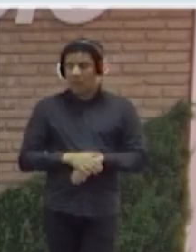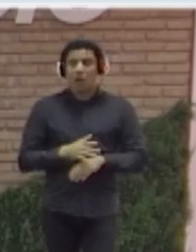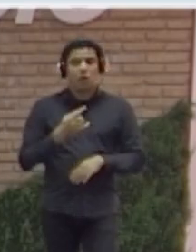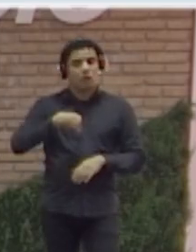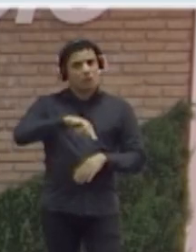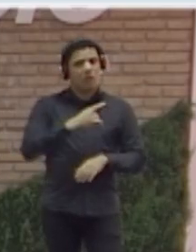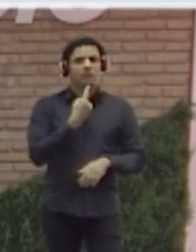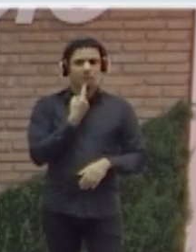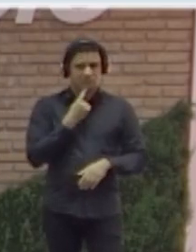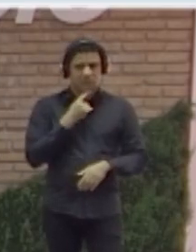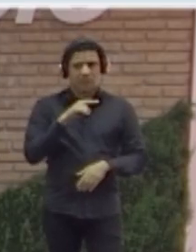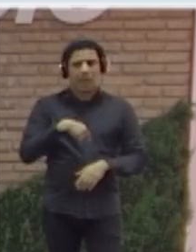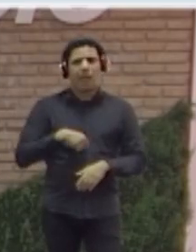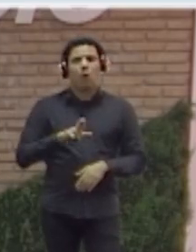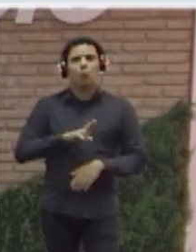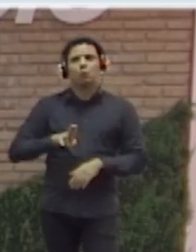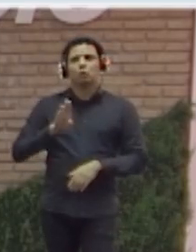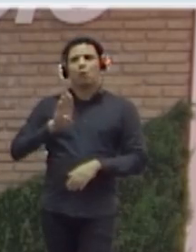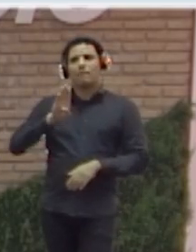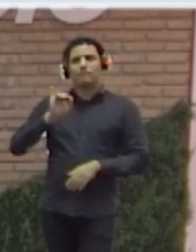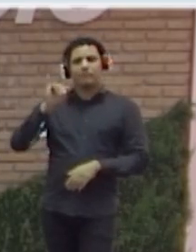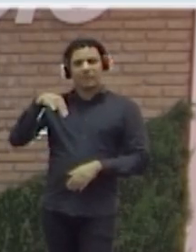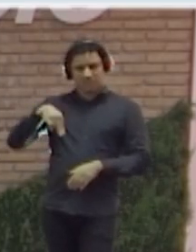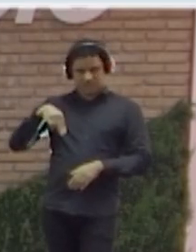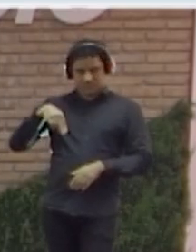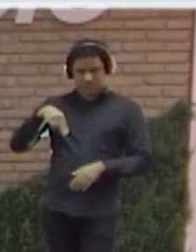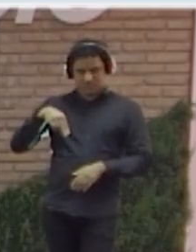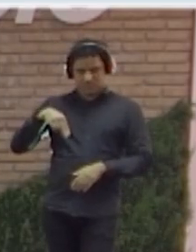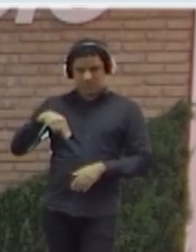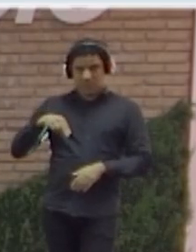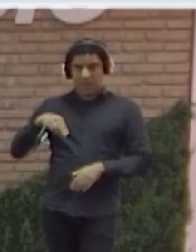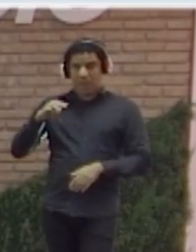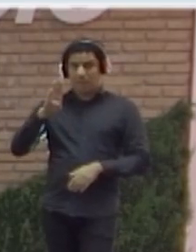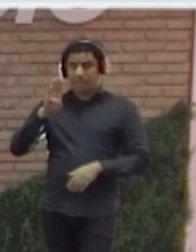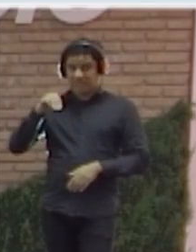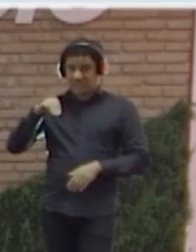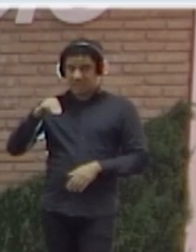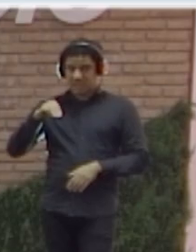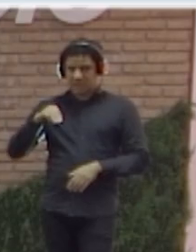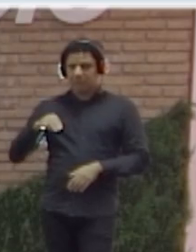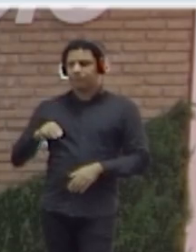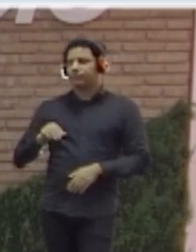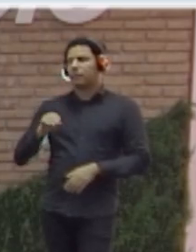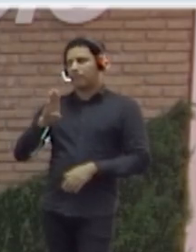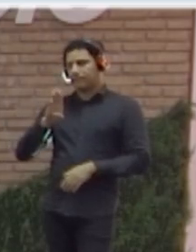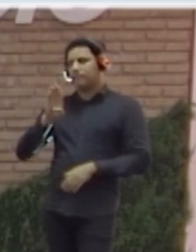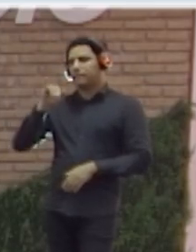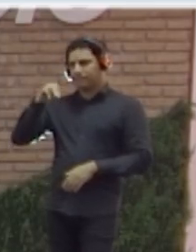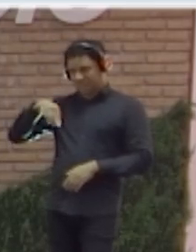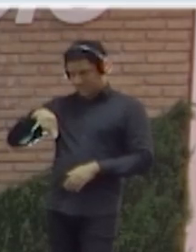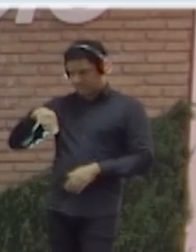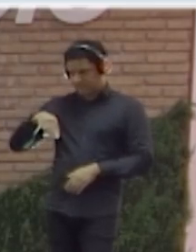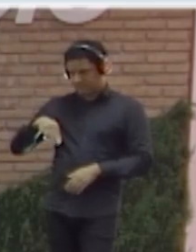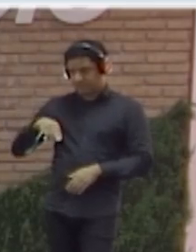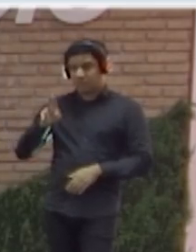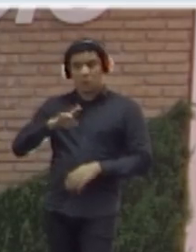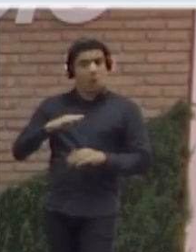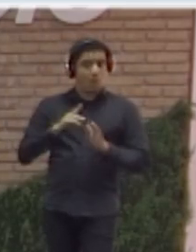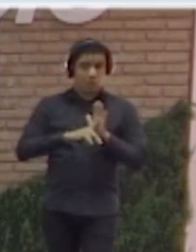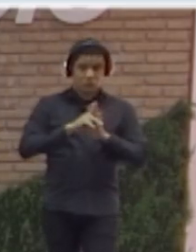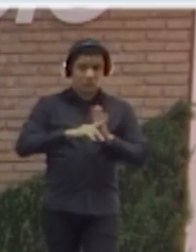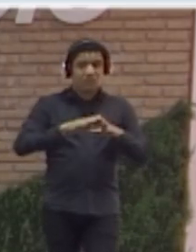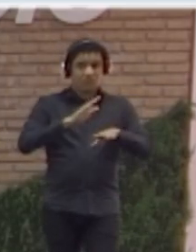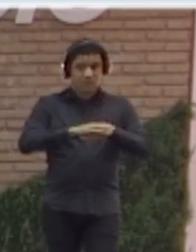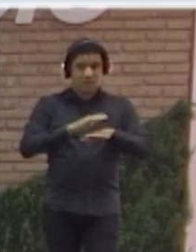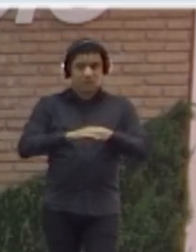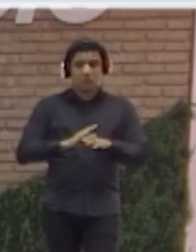1 no uso do BIM na construção civil. Basicamente, todos os nossos projetos são feitos com BIM na Finlândia.